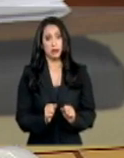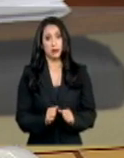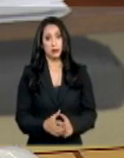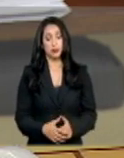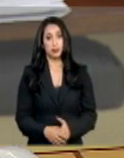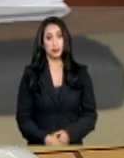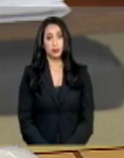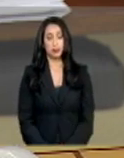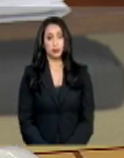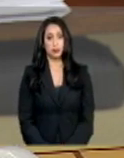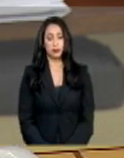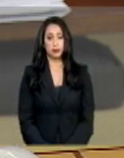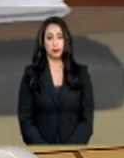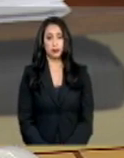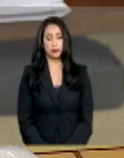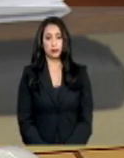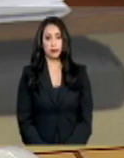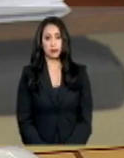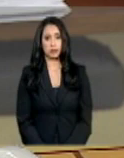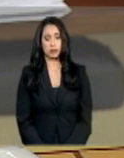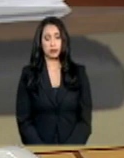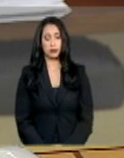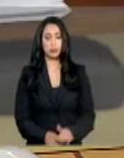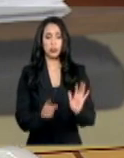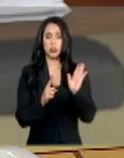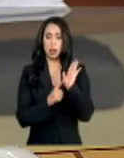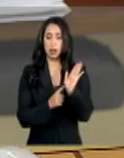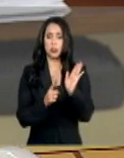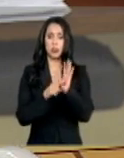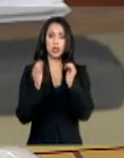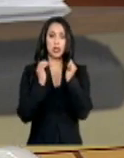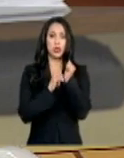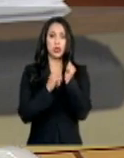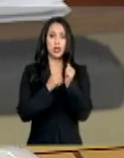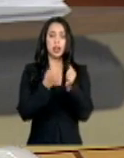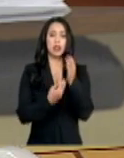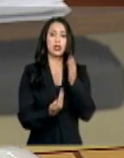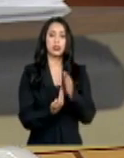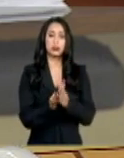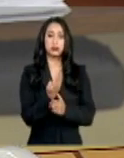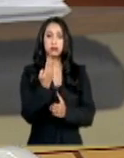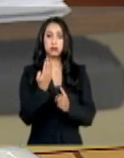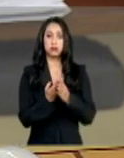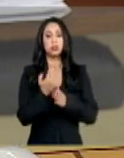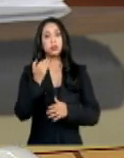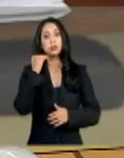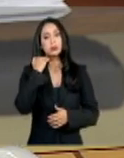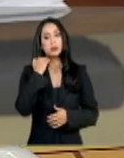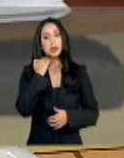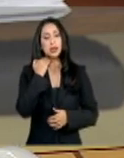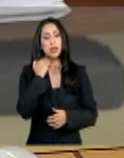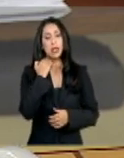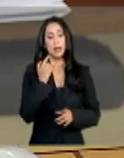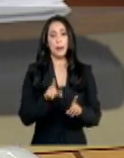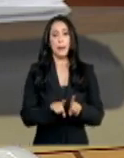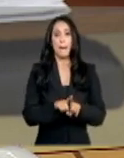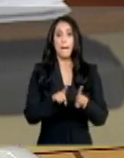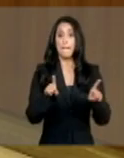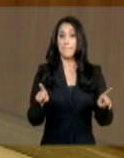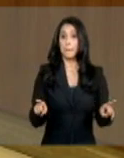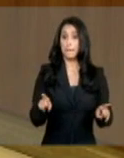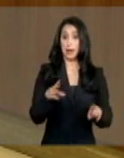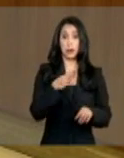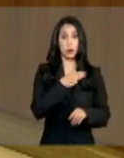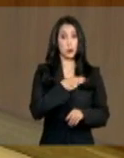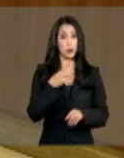quebrar o sigilo de dados bancários mas o ministério público